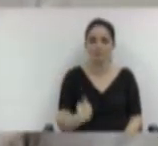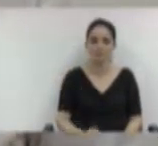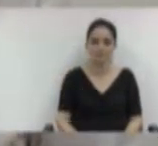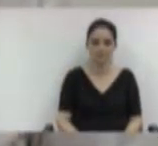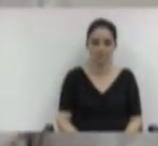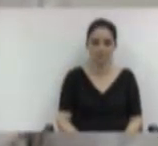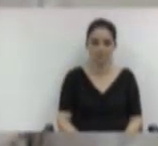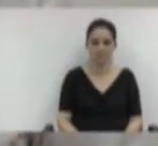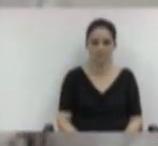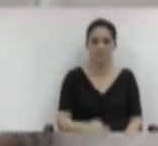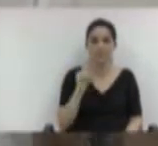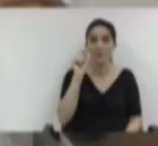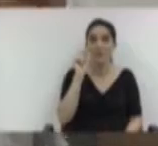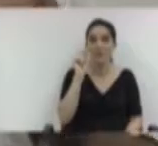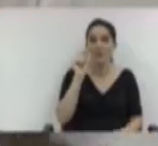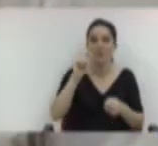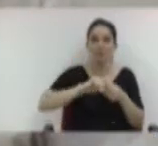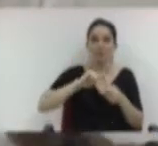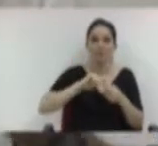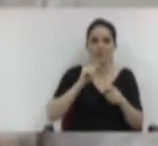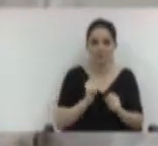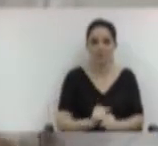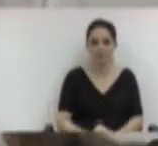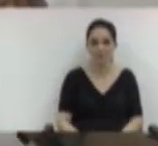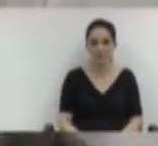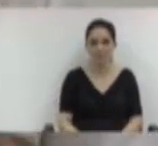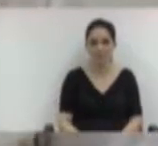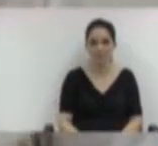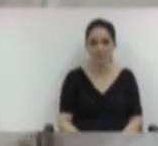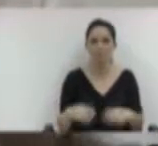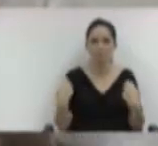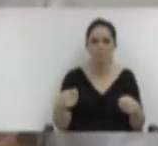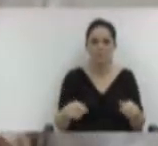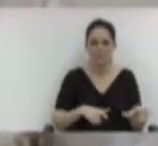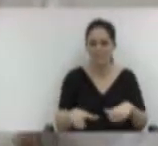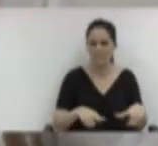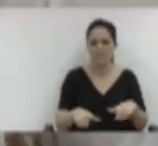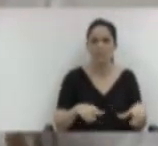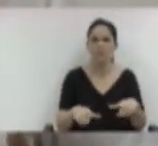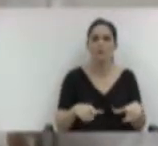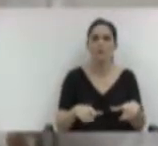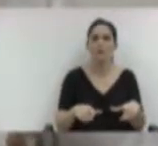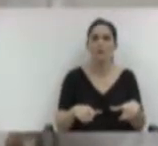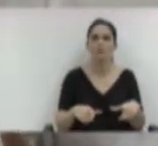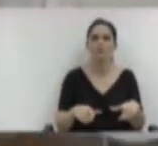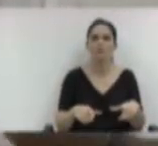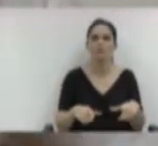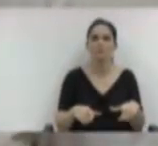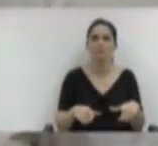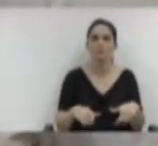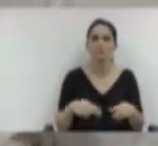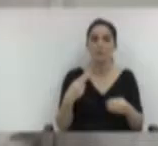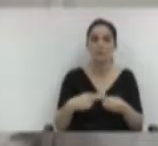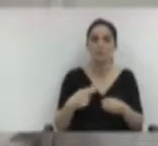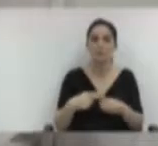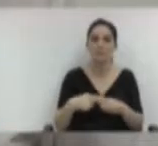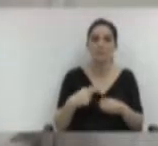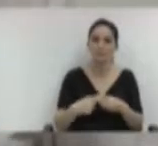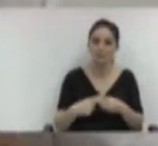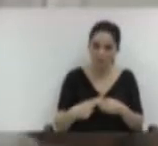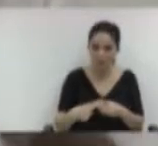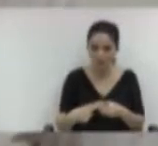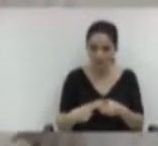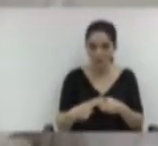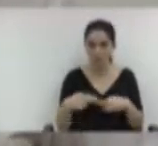para administrar essa cidade. E temos que trabalhar para que a cidade seja administrada. Eu tenho a minha parcela de culpa de ajudar a administrar essa